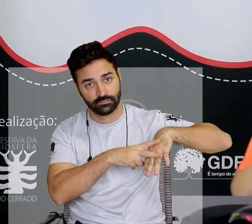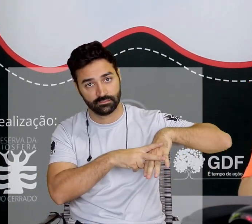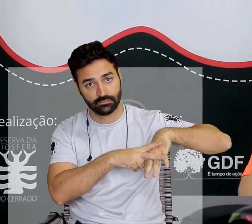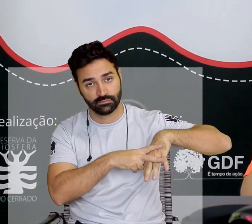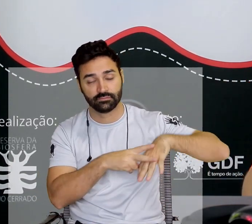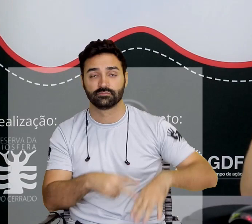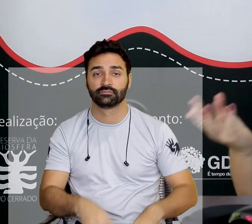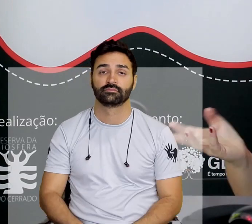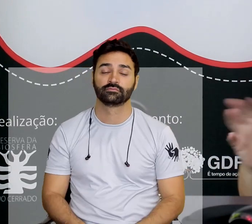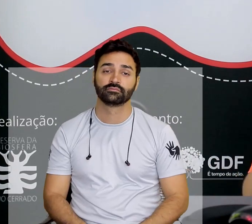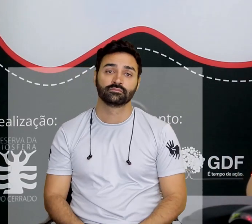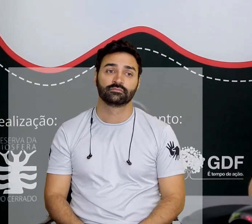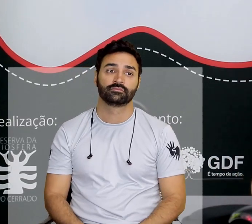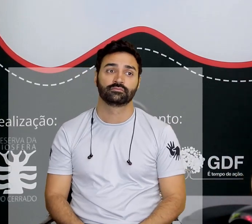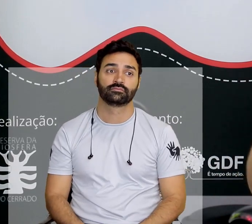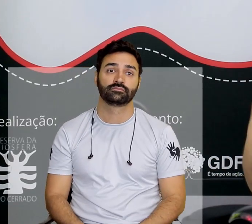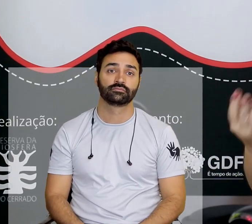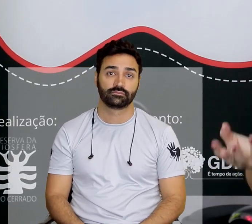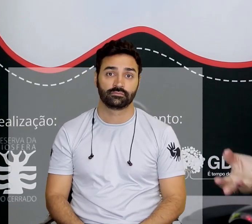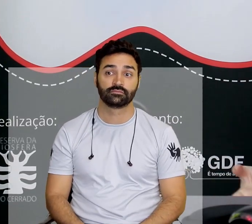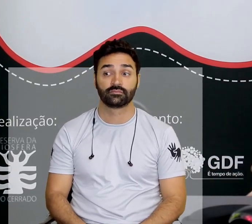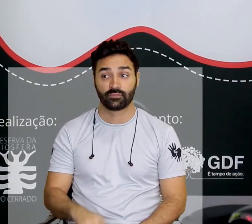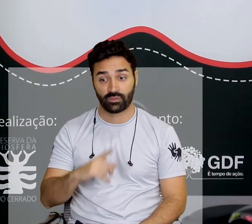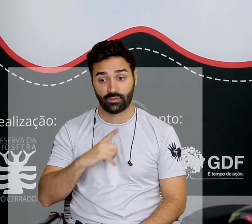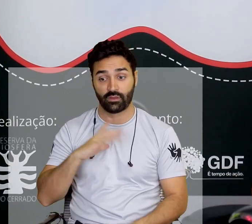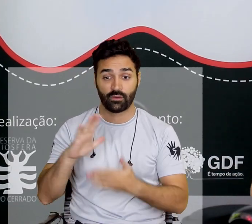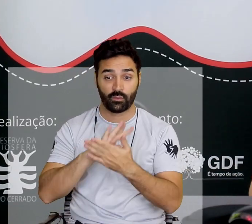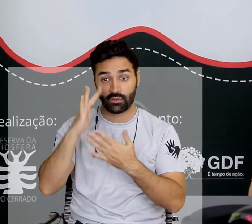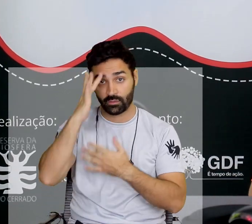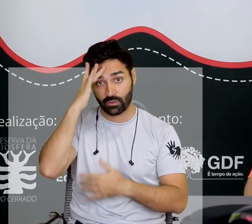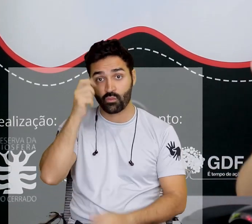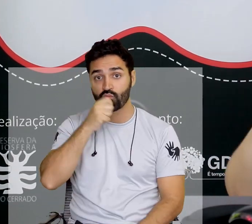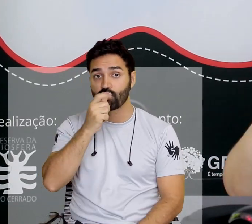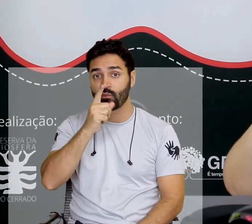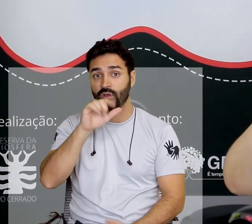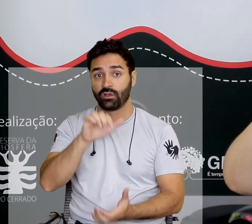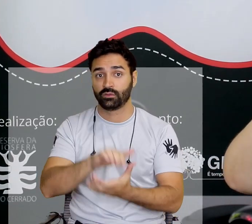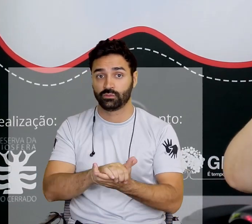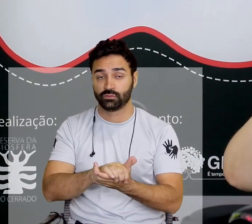E aí nós temos outro caso das pessoas que ainda não casaram, né? Que a gente tem